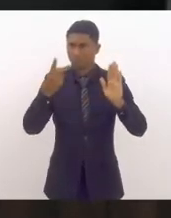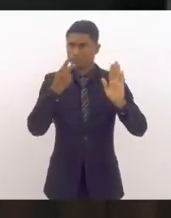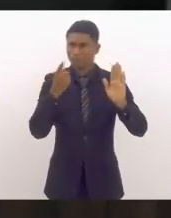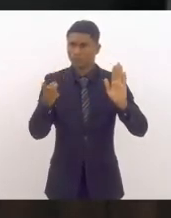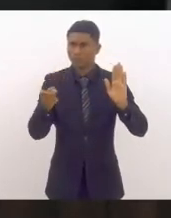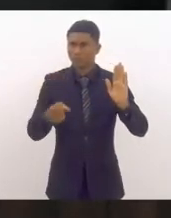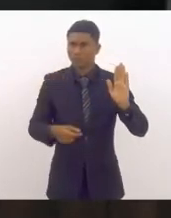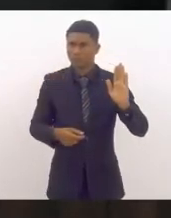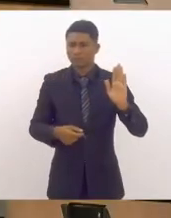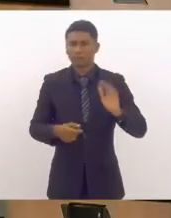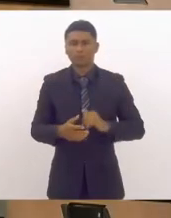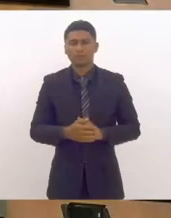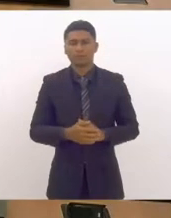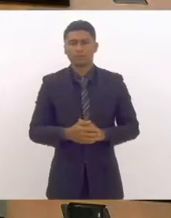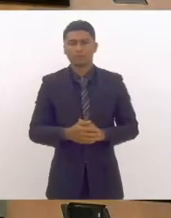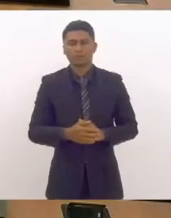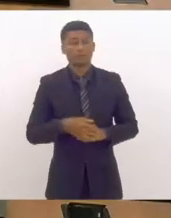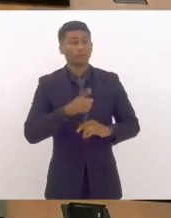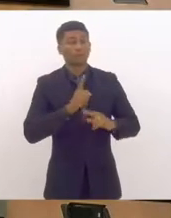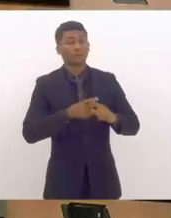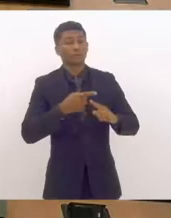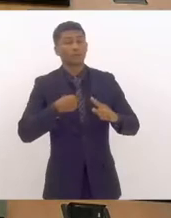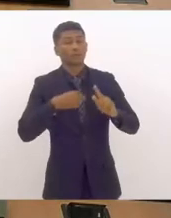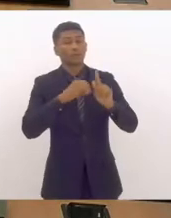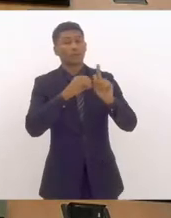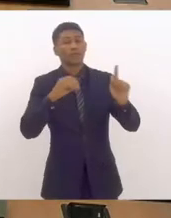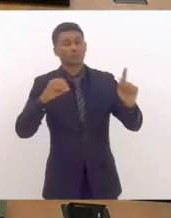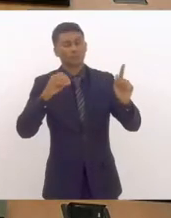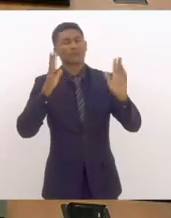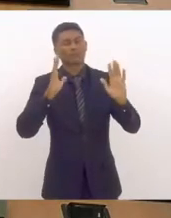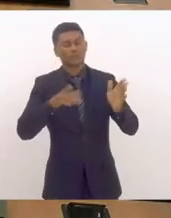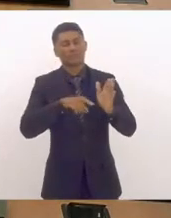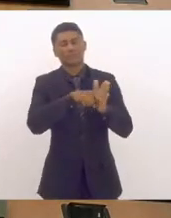Só porque eu fui no Google. Obrigado,